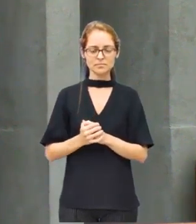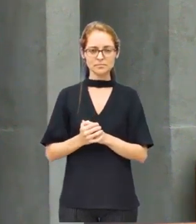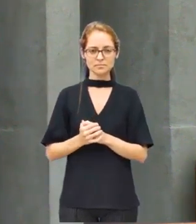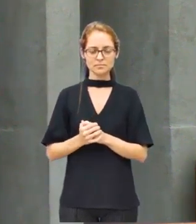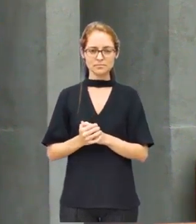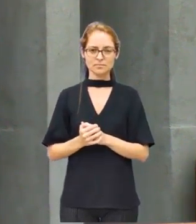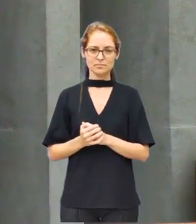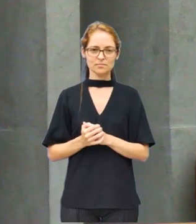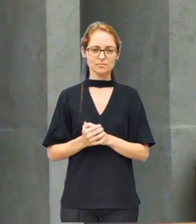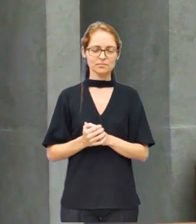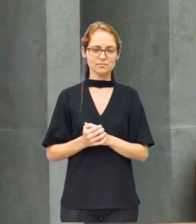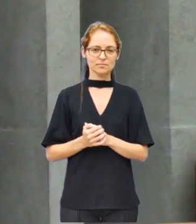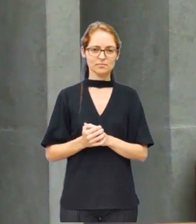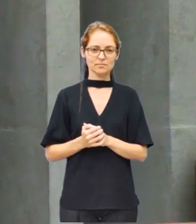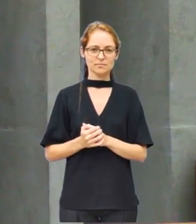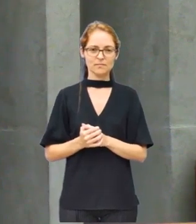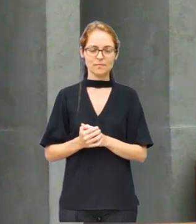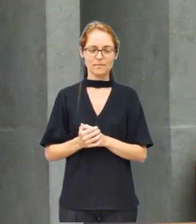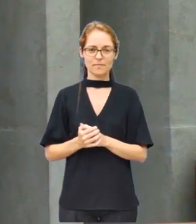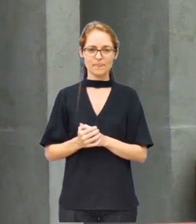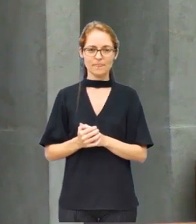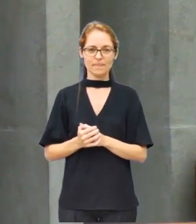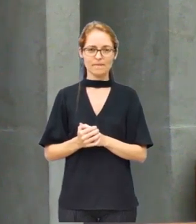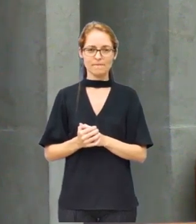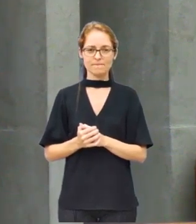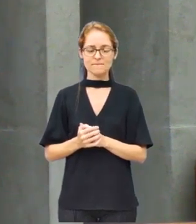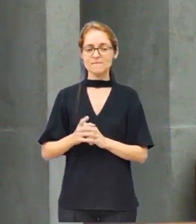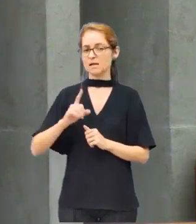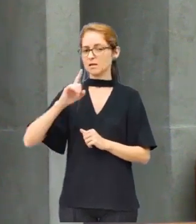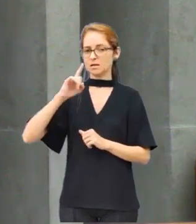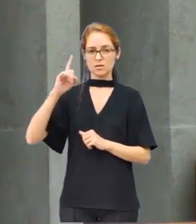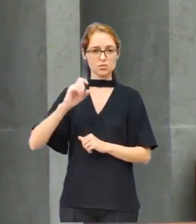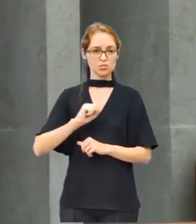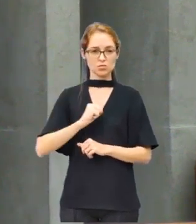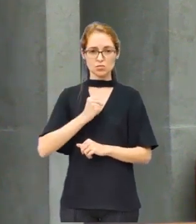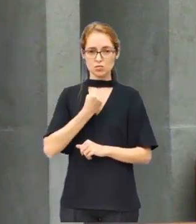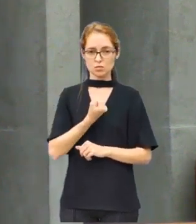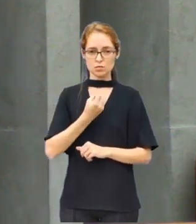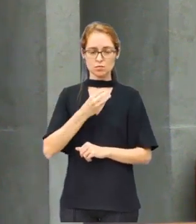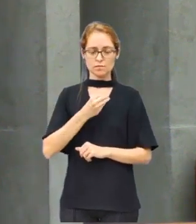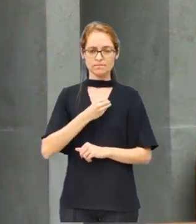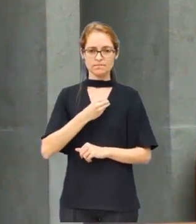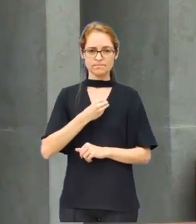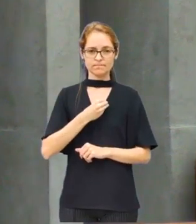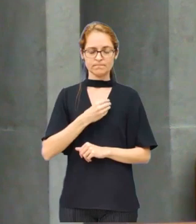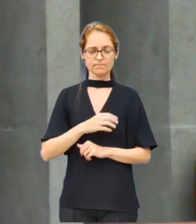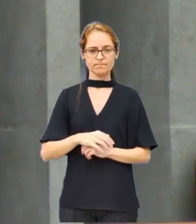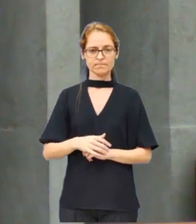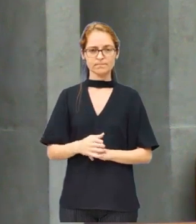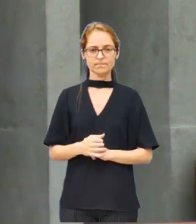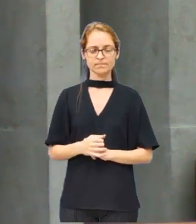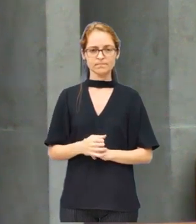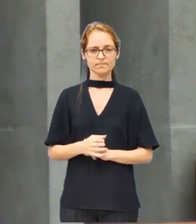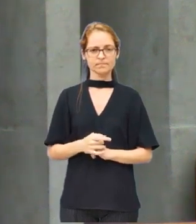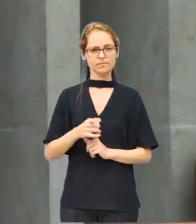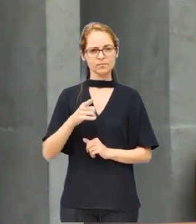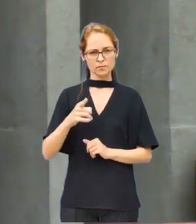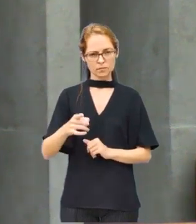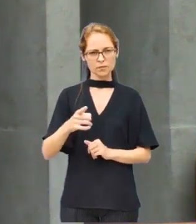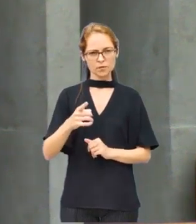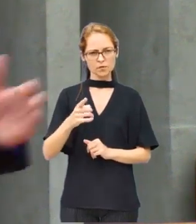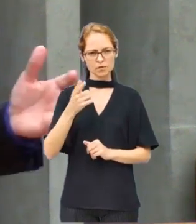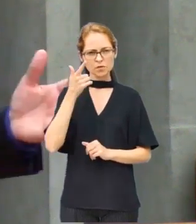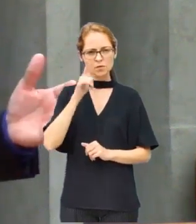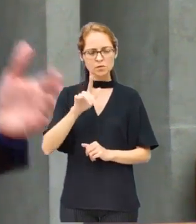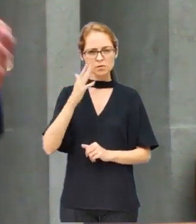que Deus não tolera pecado. Você consegue entender o seu Deus dessa